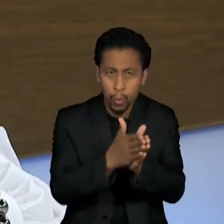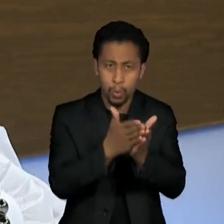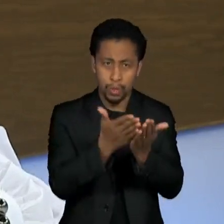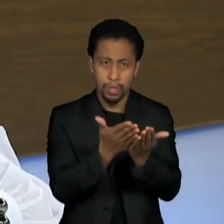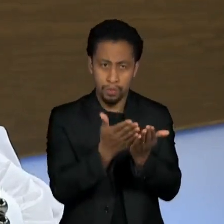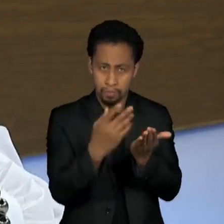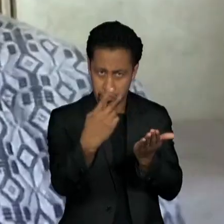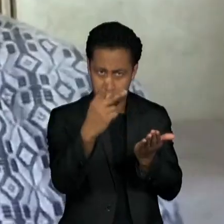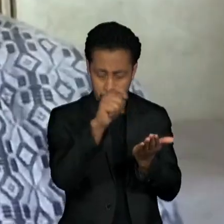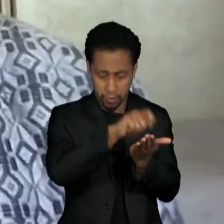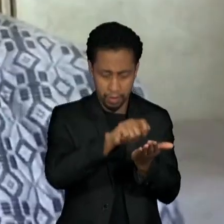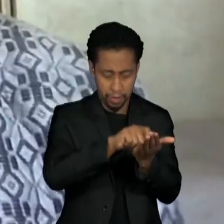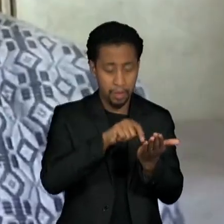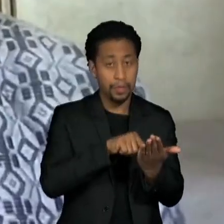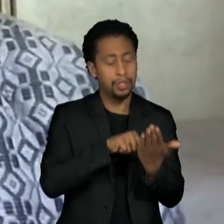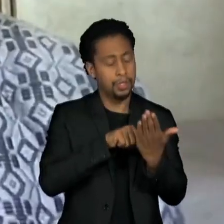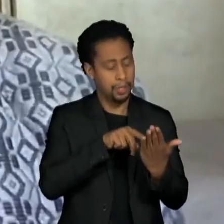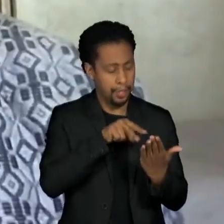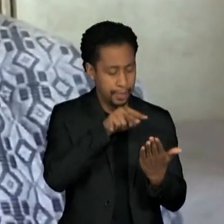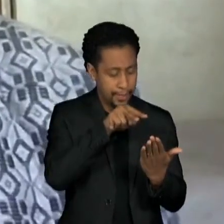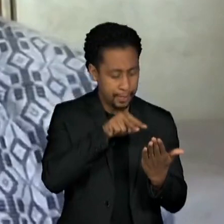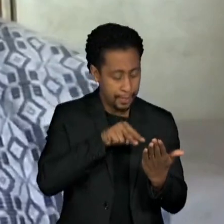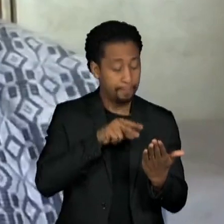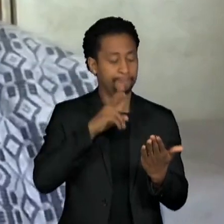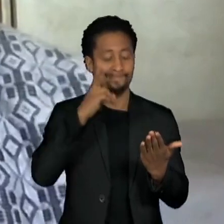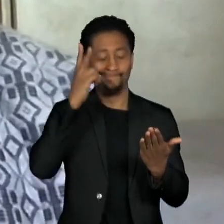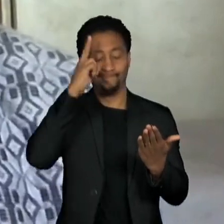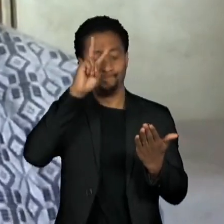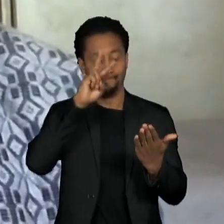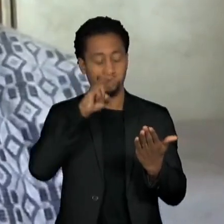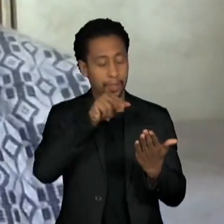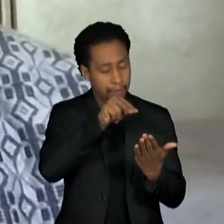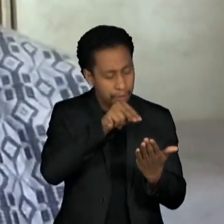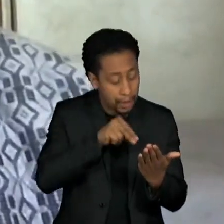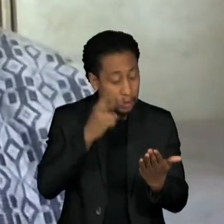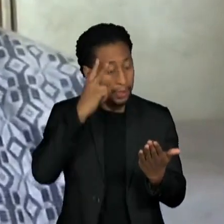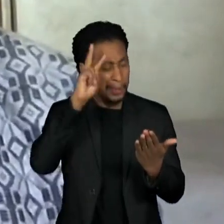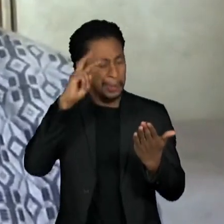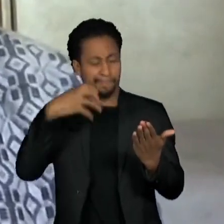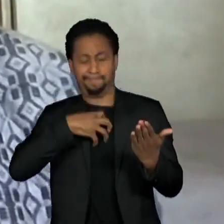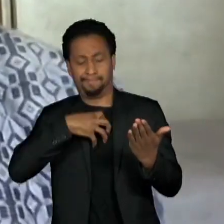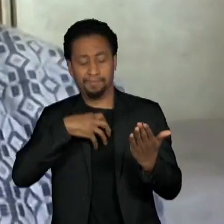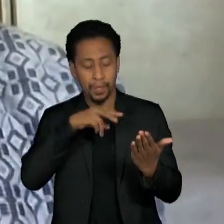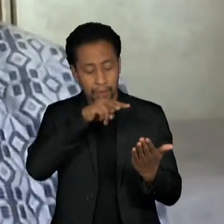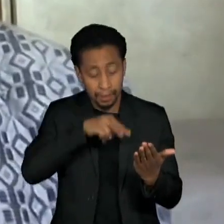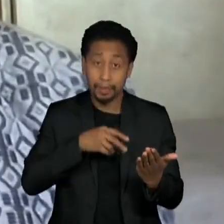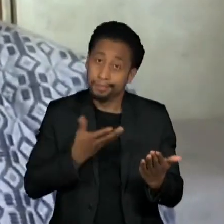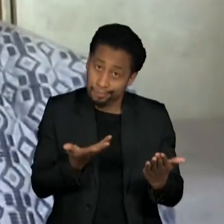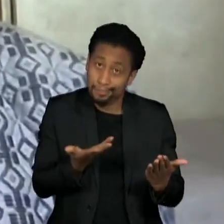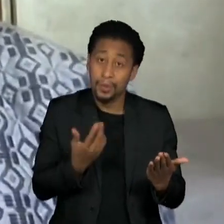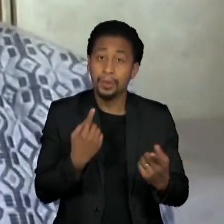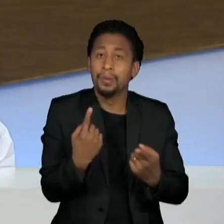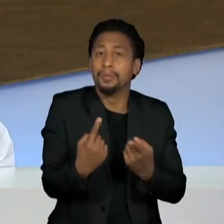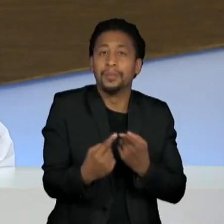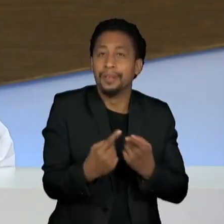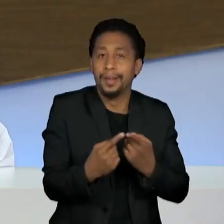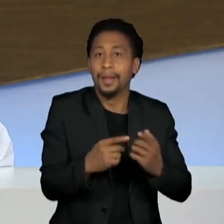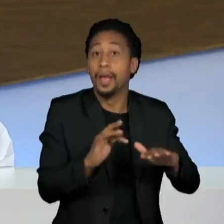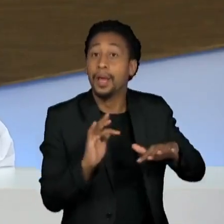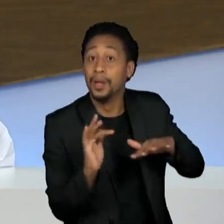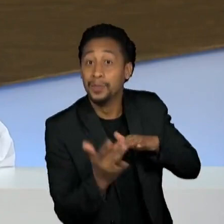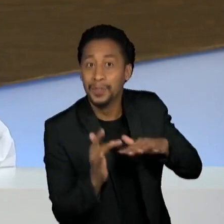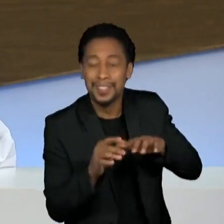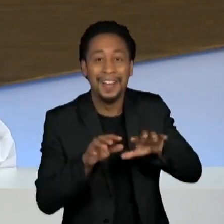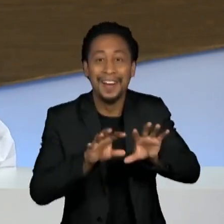ele traz muitos gatilhos, porque nós vivemos todo esse processo, primeiro de encantamento com as redes sociais e depois